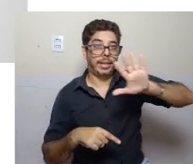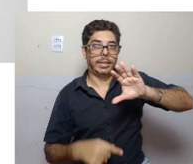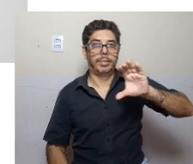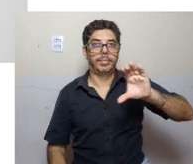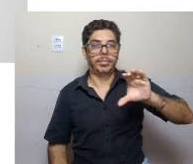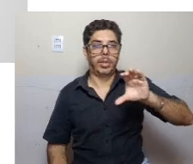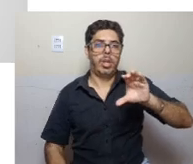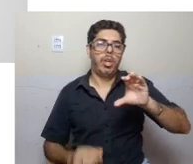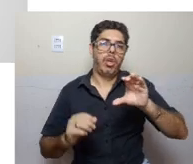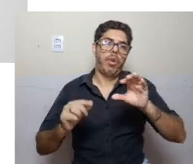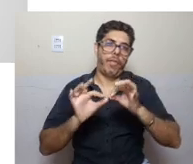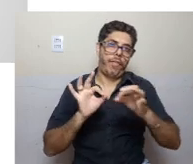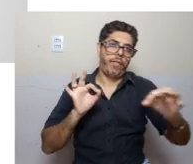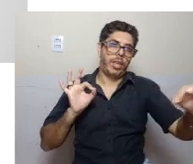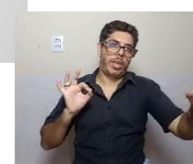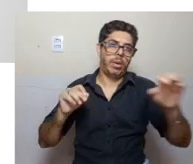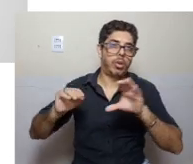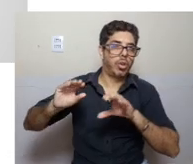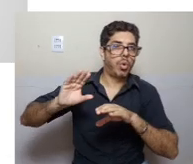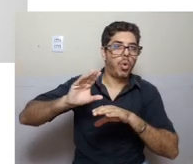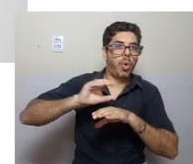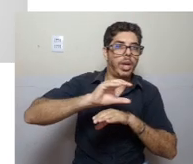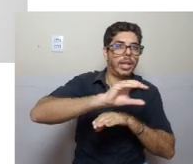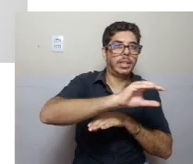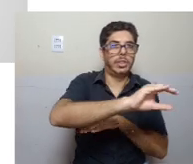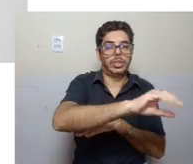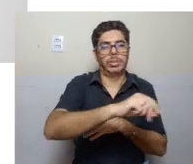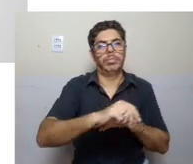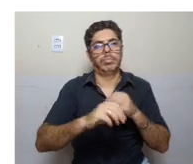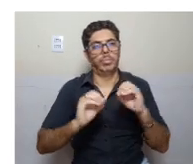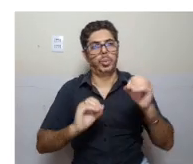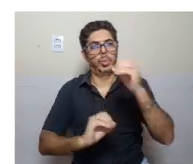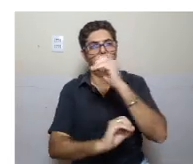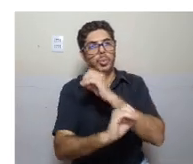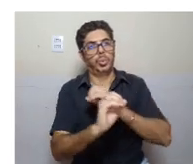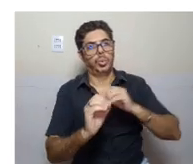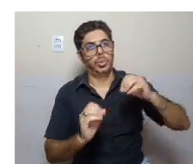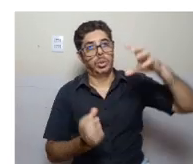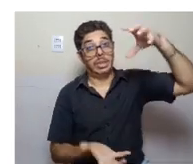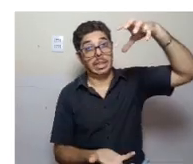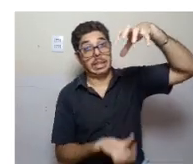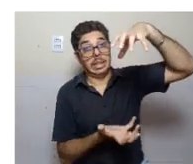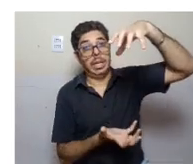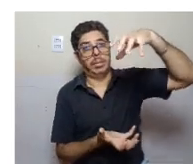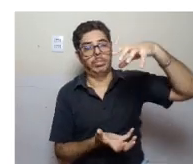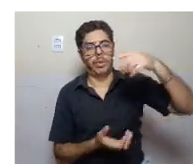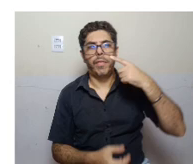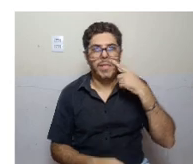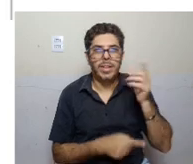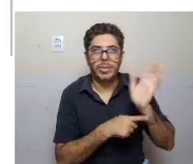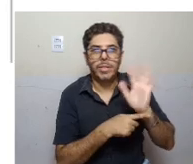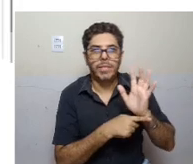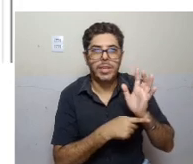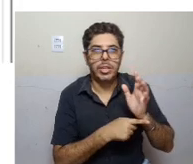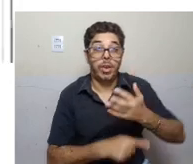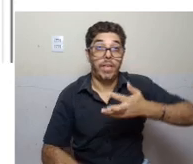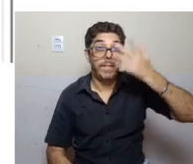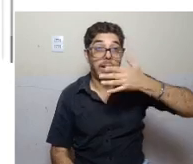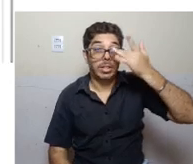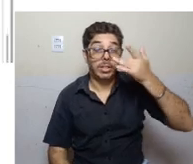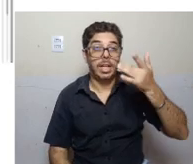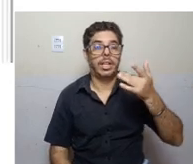conhecida. O fio vai conduzir uma corrente imerso num campo magnético. Como nós vimos nesse vídeo aqui, a velocidade de um elétron